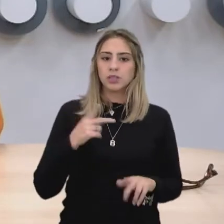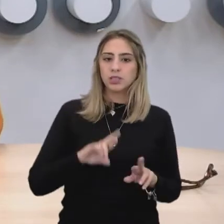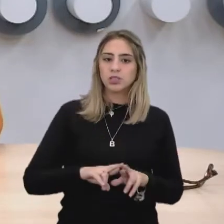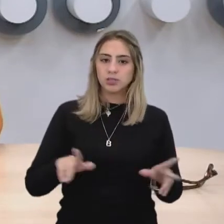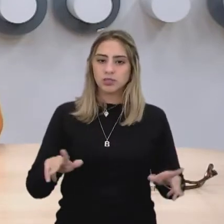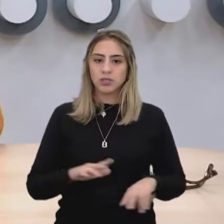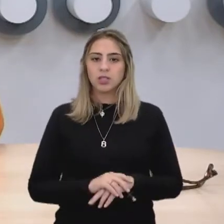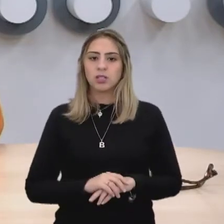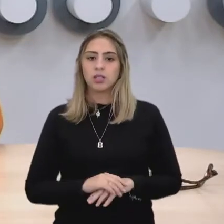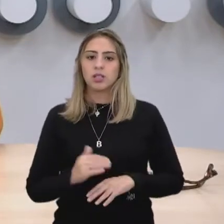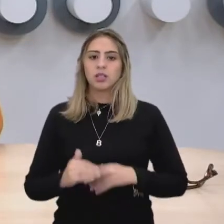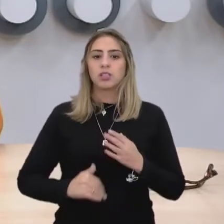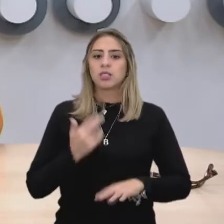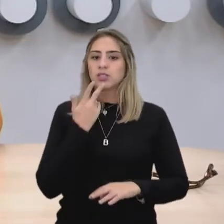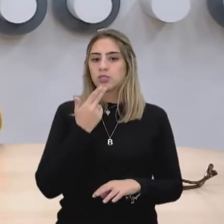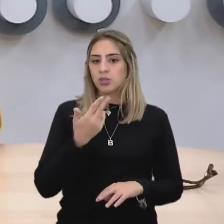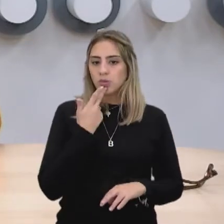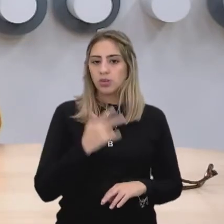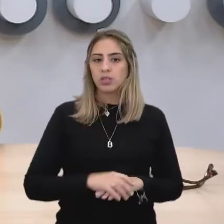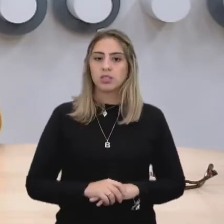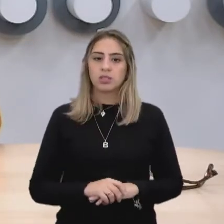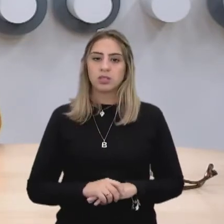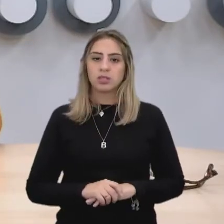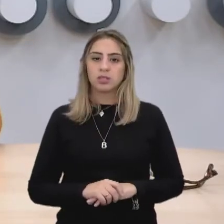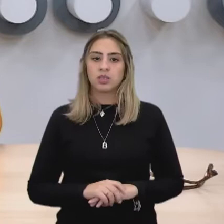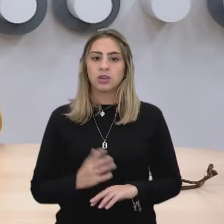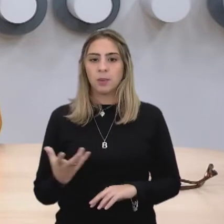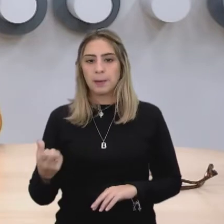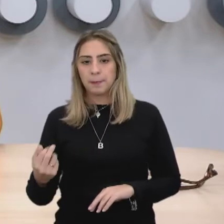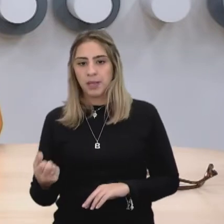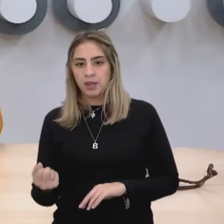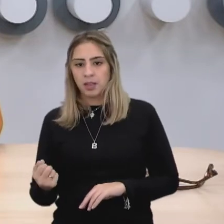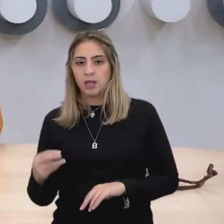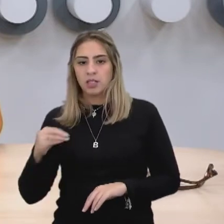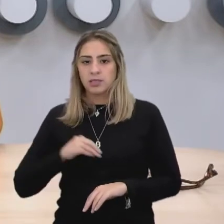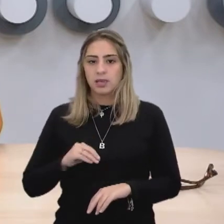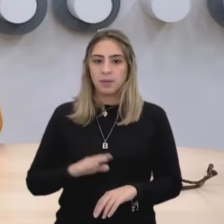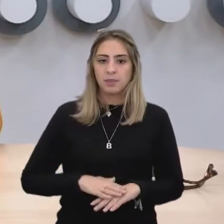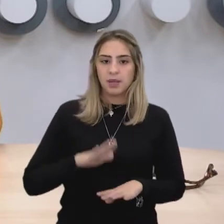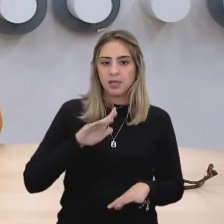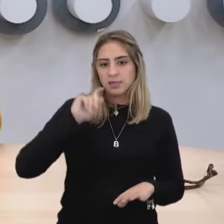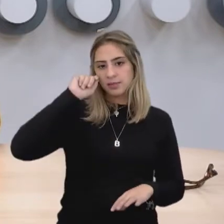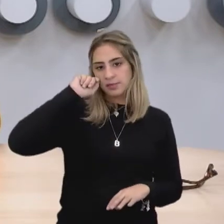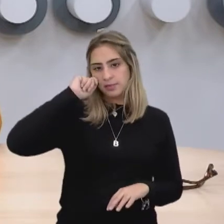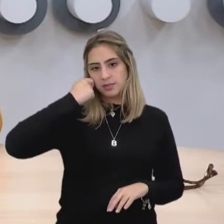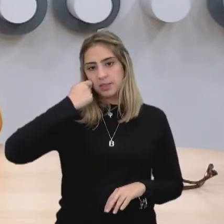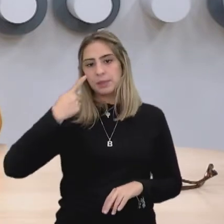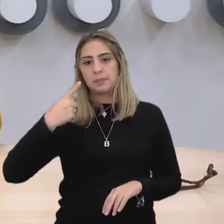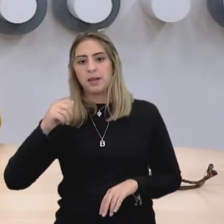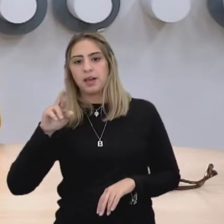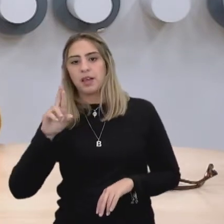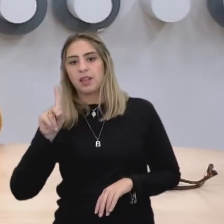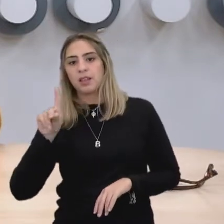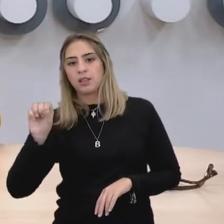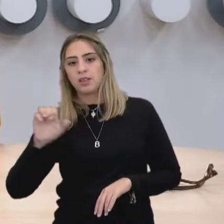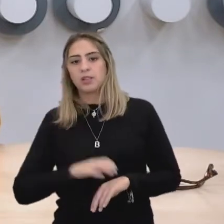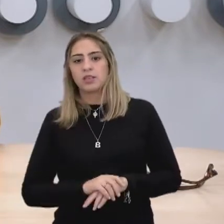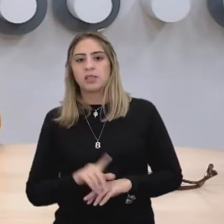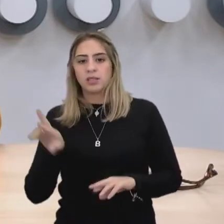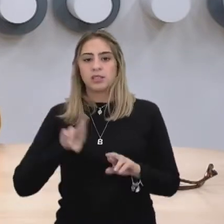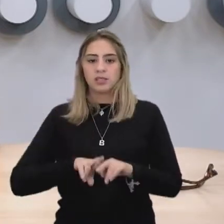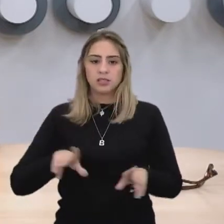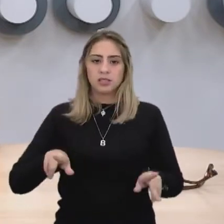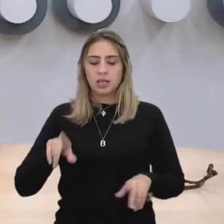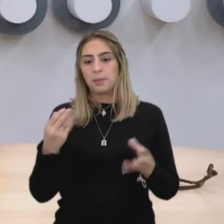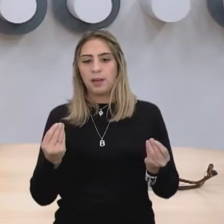diferença através das cores. Então, os brancos recebem mais que pretos e pardos, né? E a diferença ela